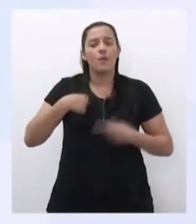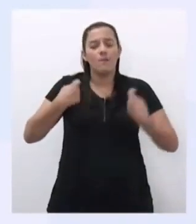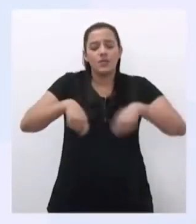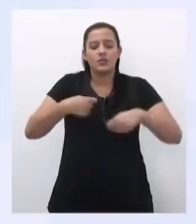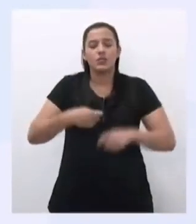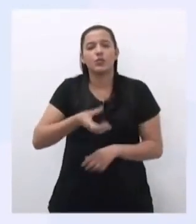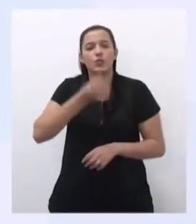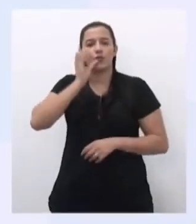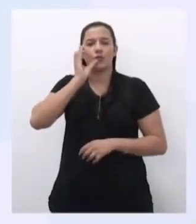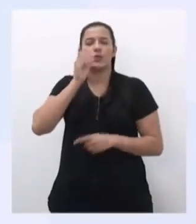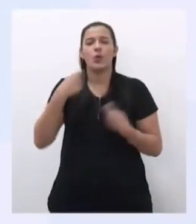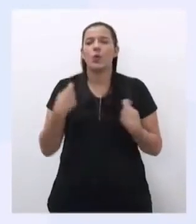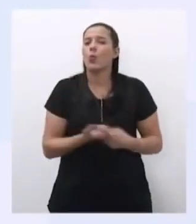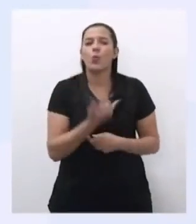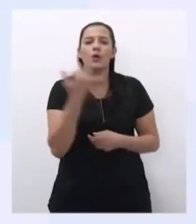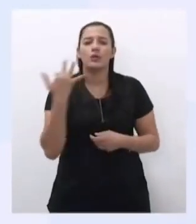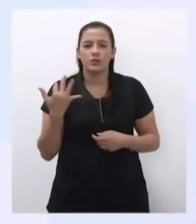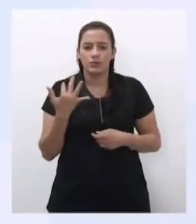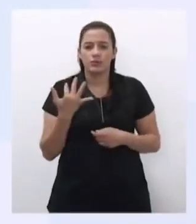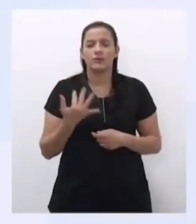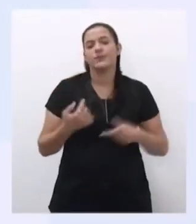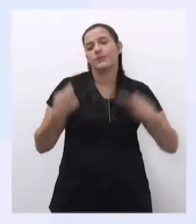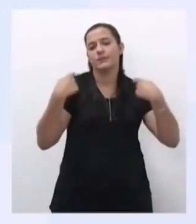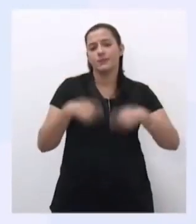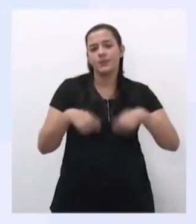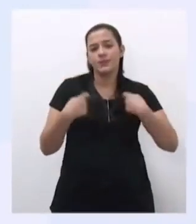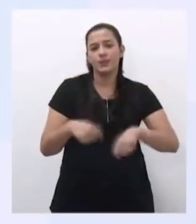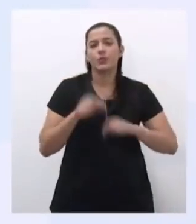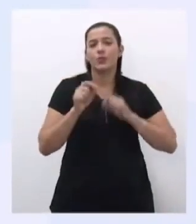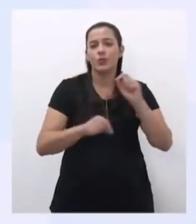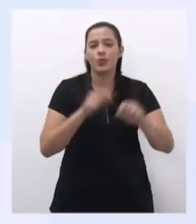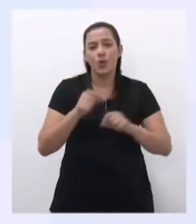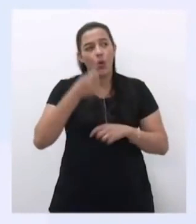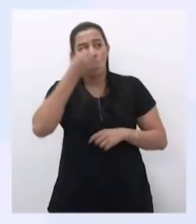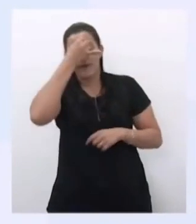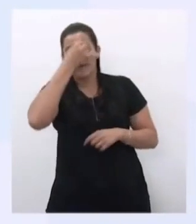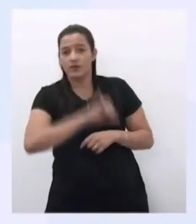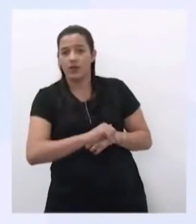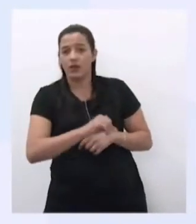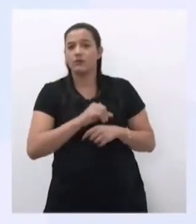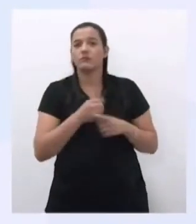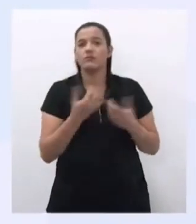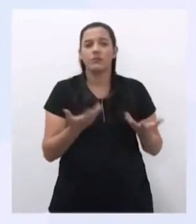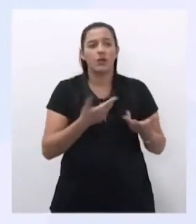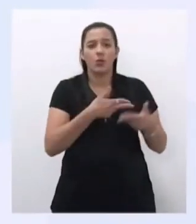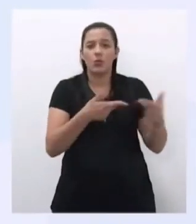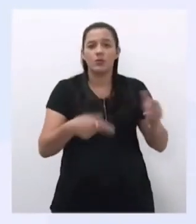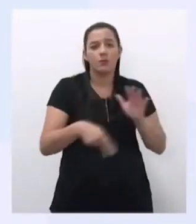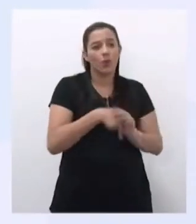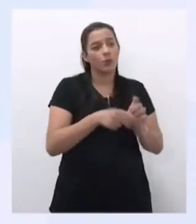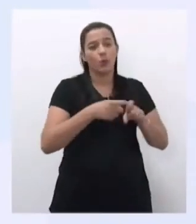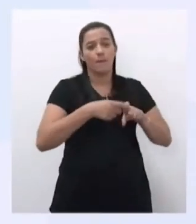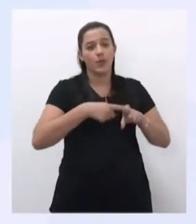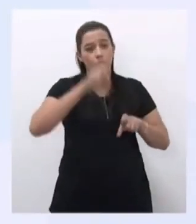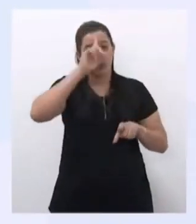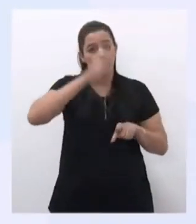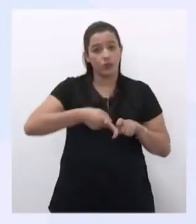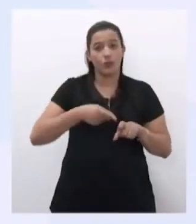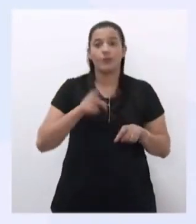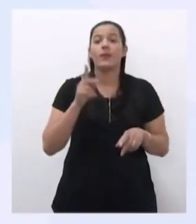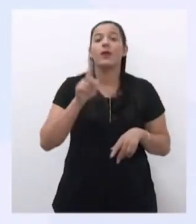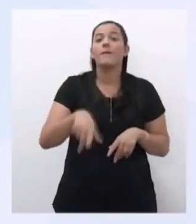específica que o médico indique para você uma necessidade ou uma restrição de líquido diferente, a necessidade padrão da população